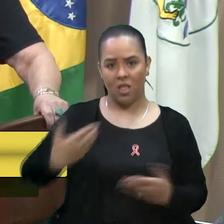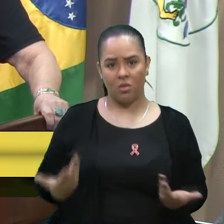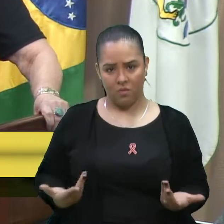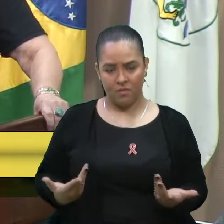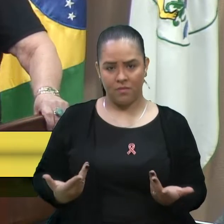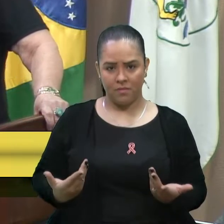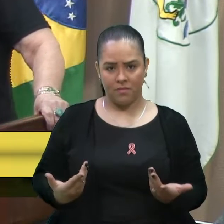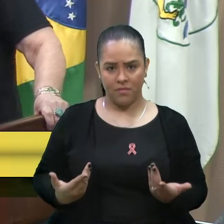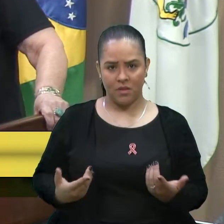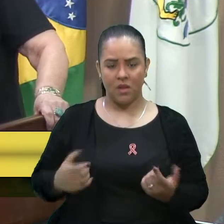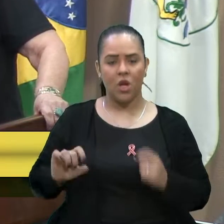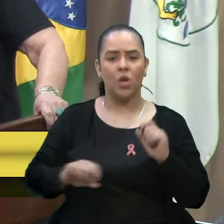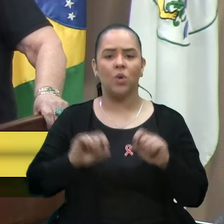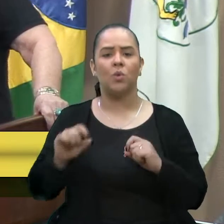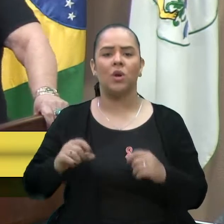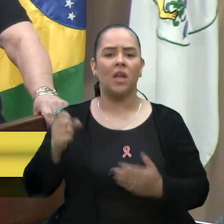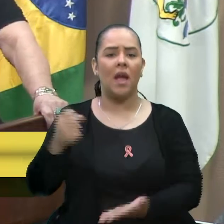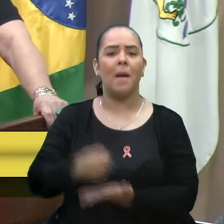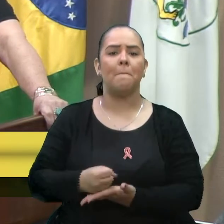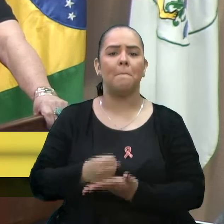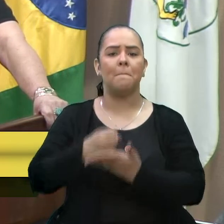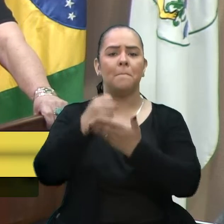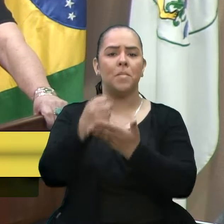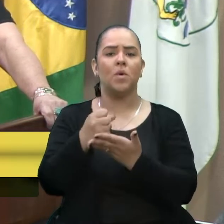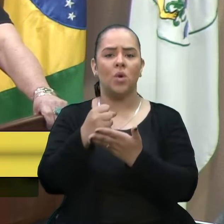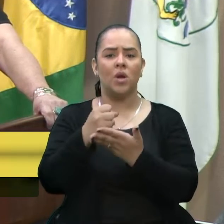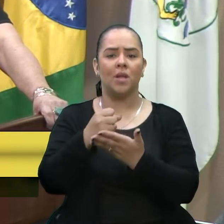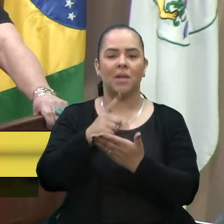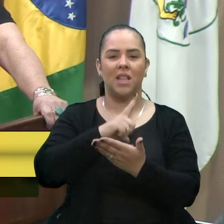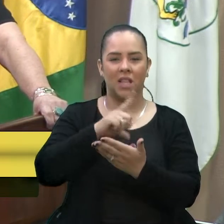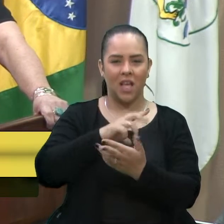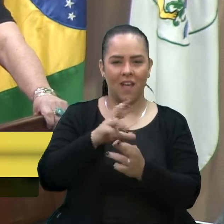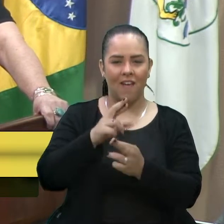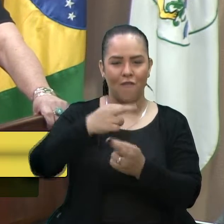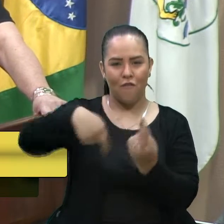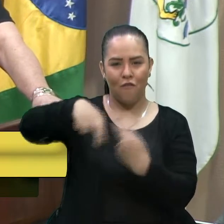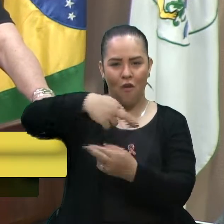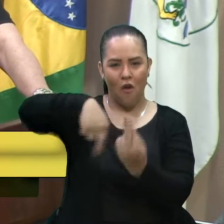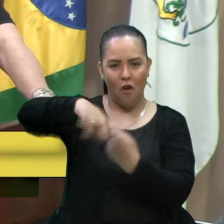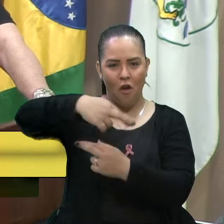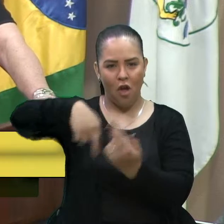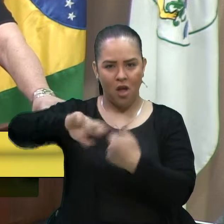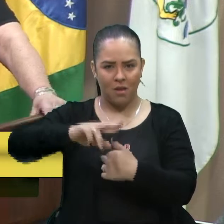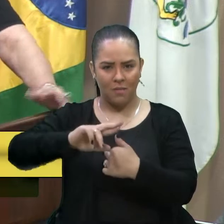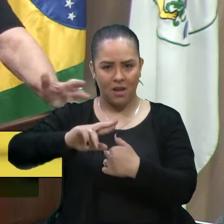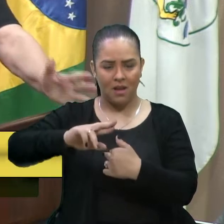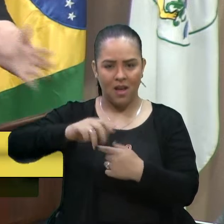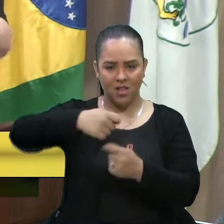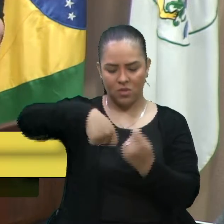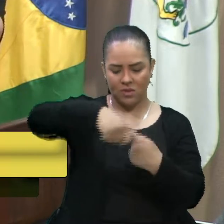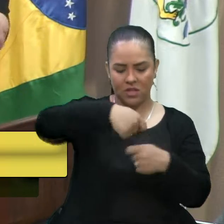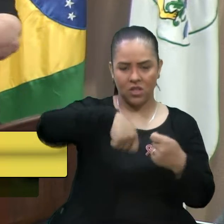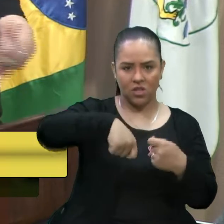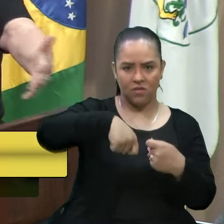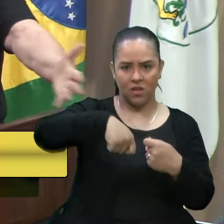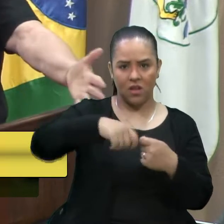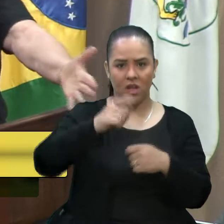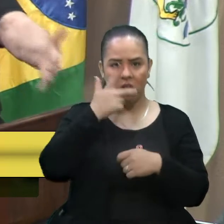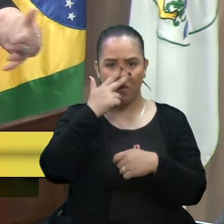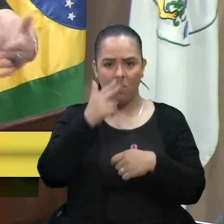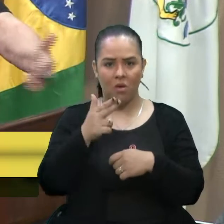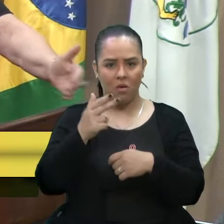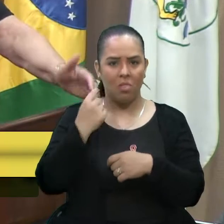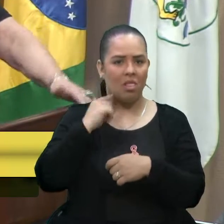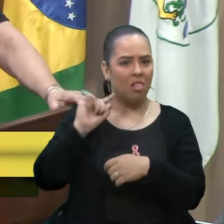E quem apoia a reforma administrativa vai jogar tudo isso no lixo. E eu vejo aqui vários colegas, se